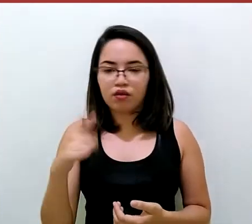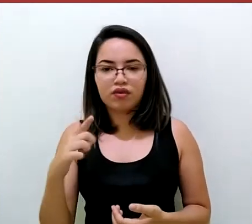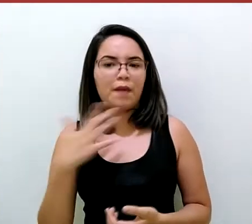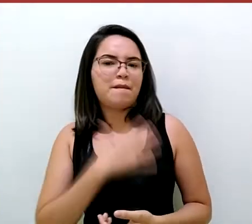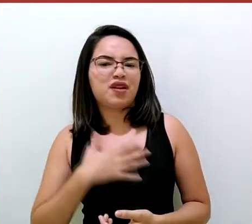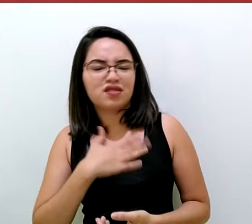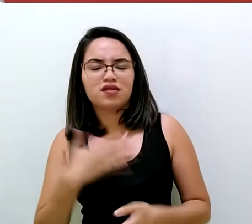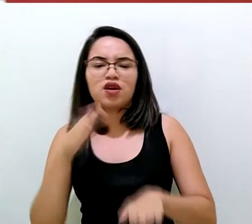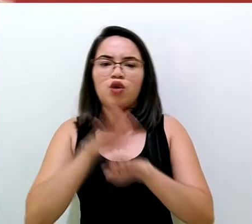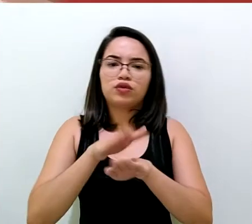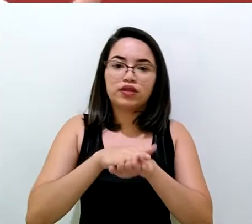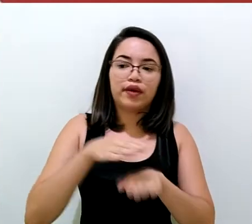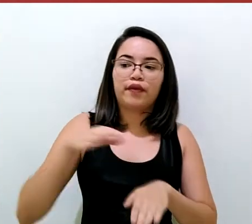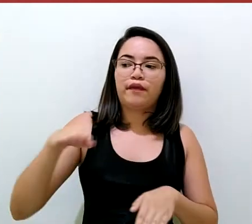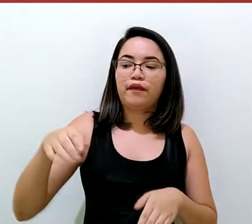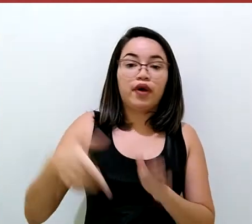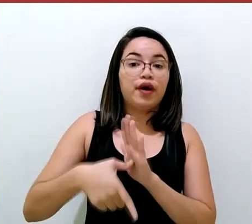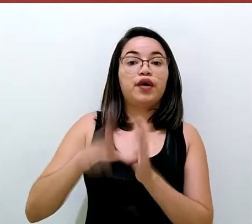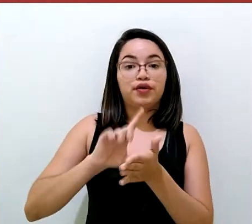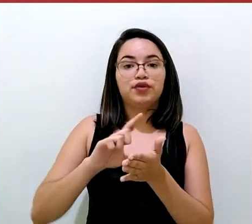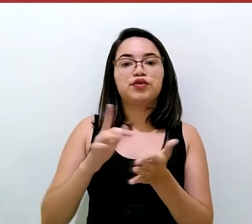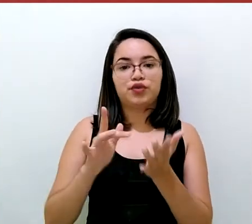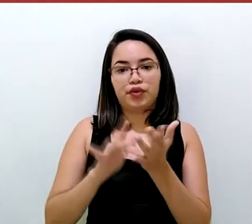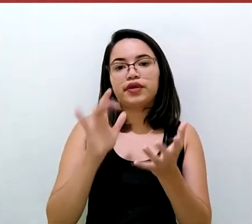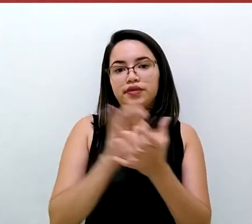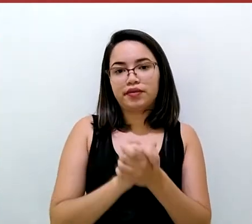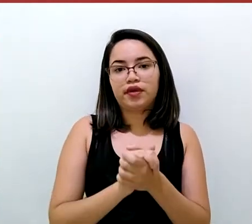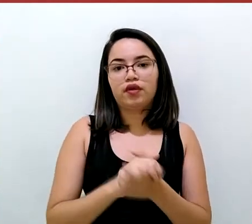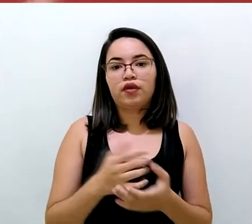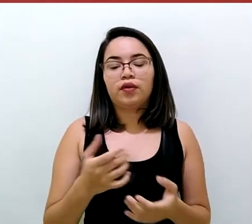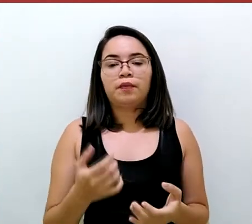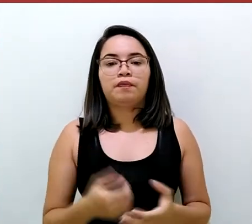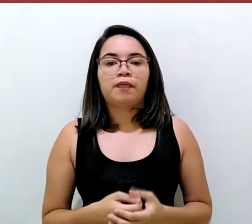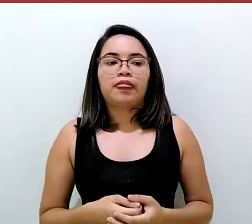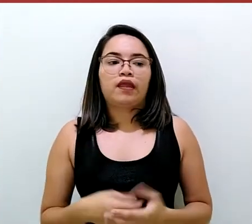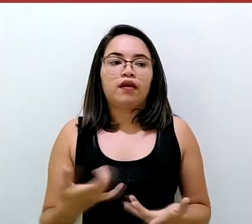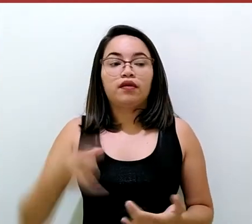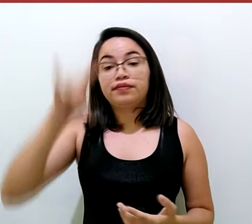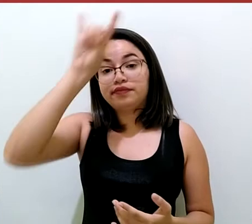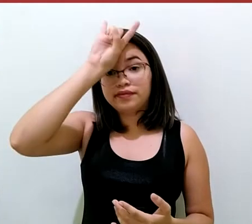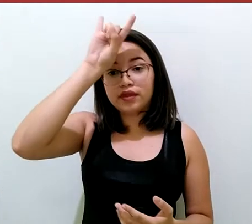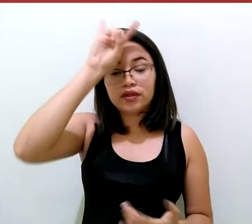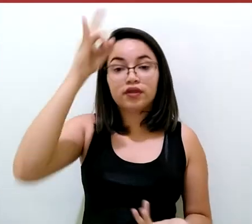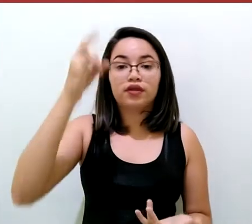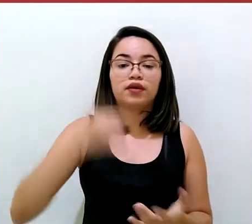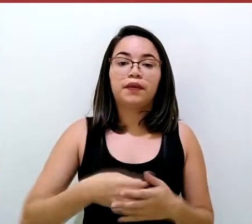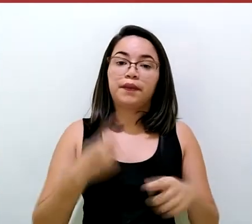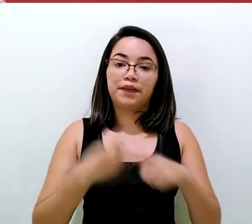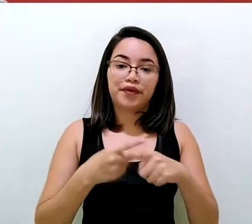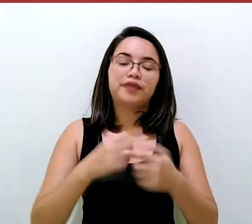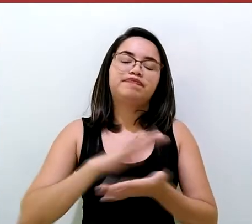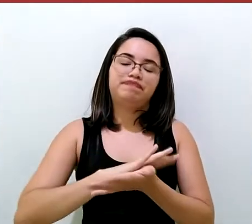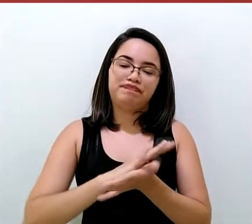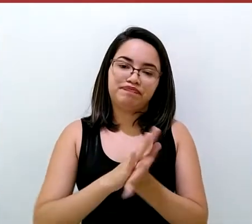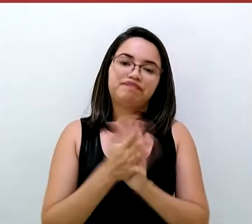do prazer, ao sexo fora do casamento, a relações de adultério, porque